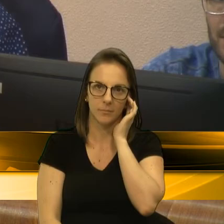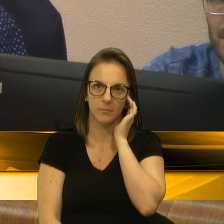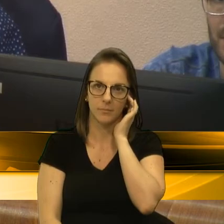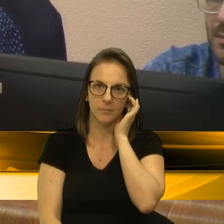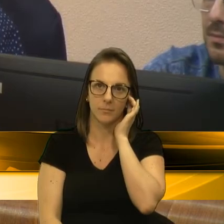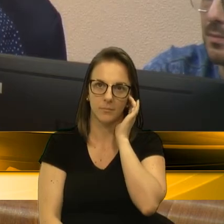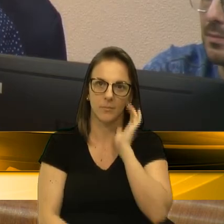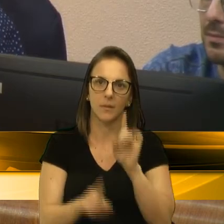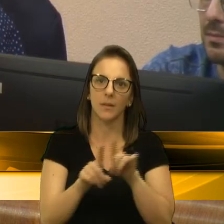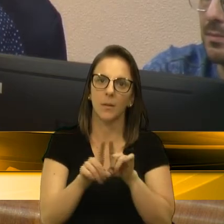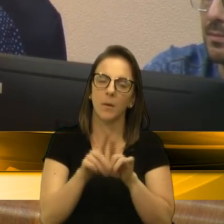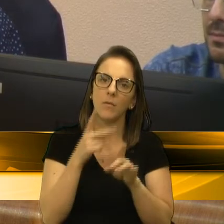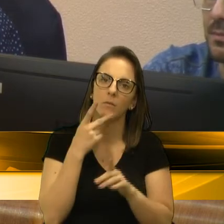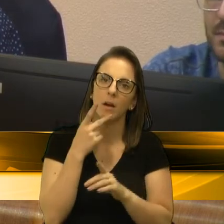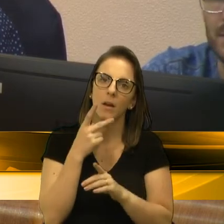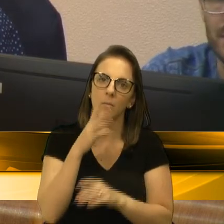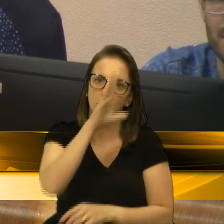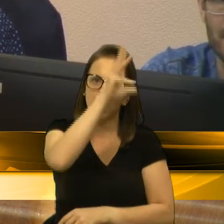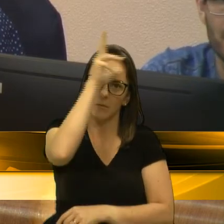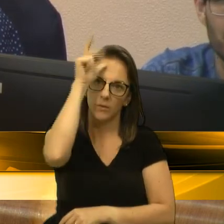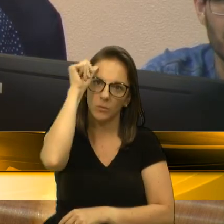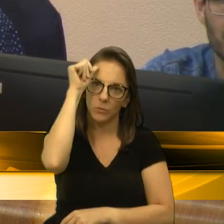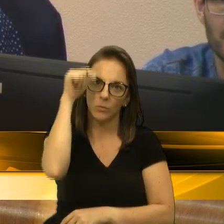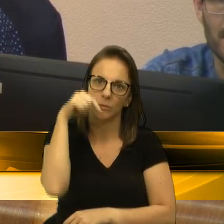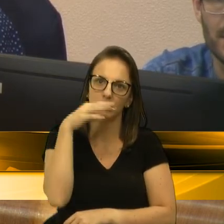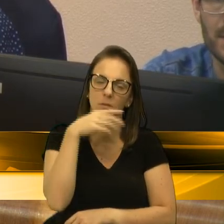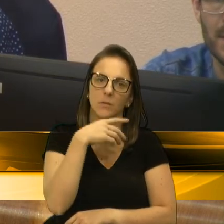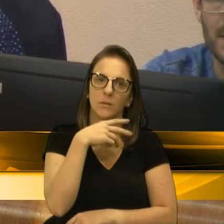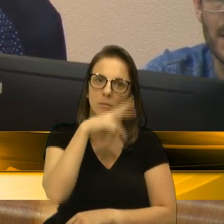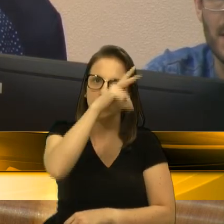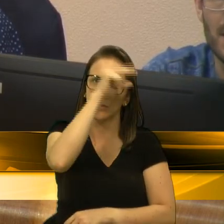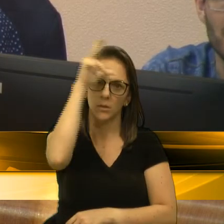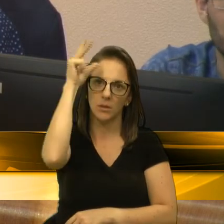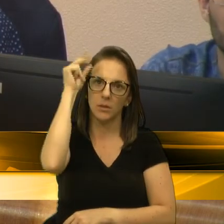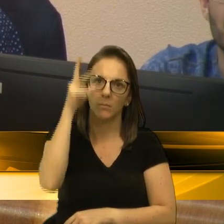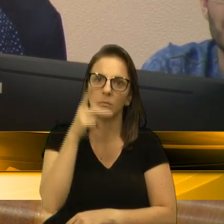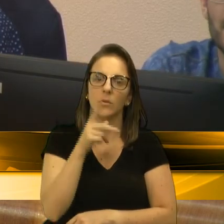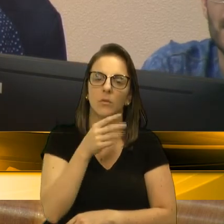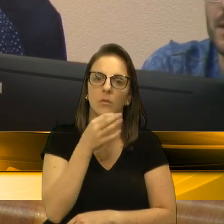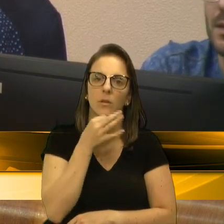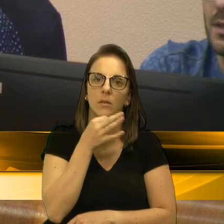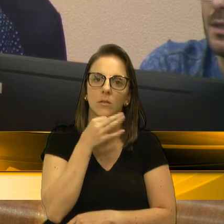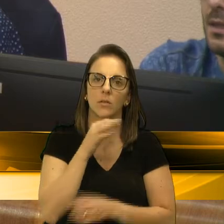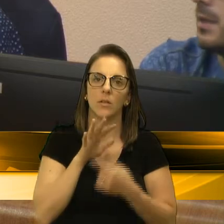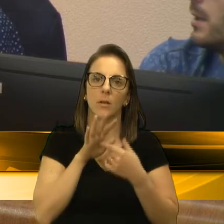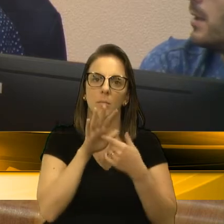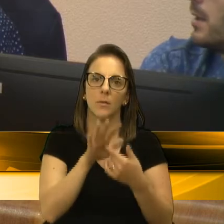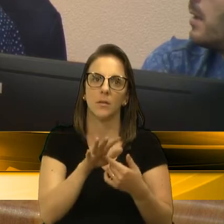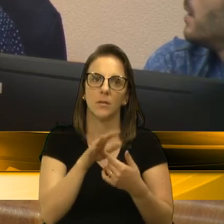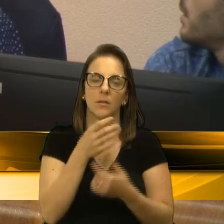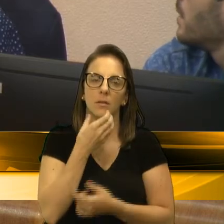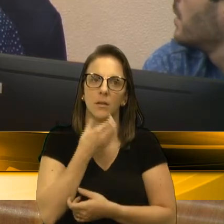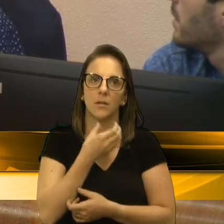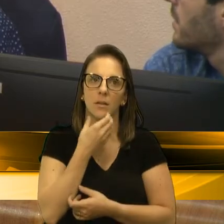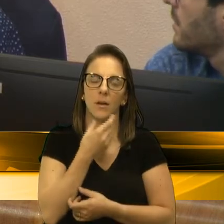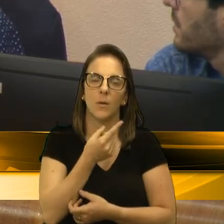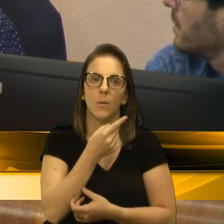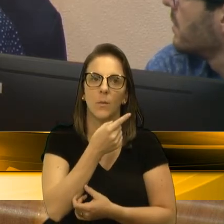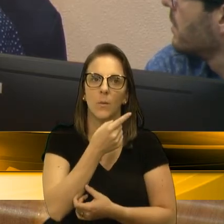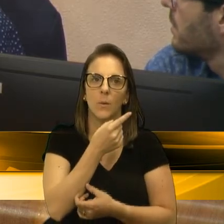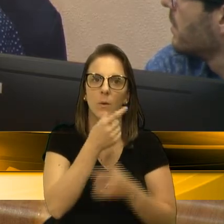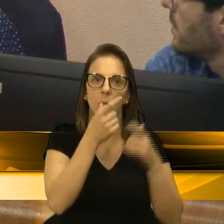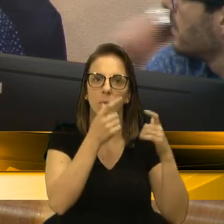Aduziu também que a Prefeitura do município optou por realizar apresentações do Natal 2019 no Largo da Centro